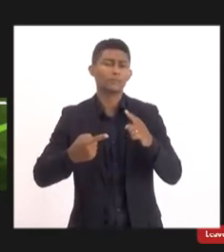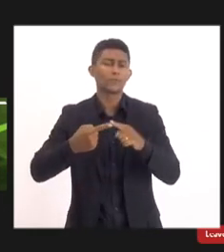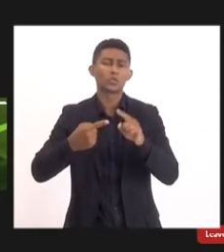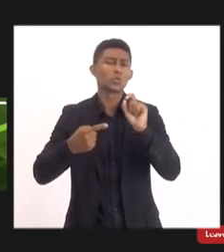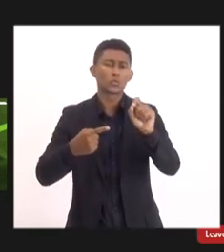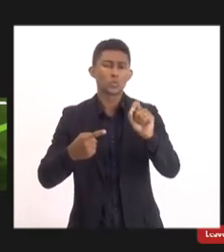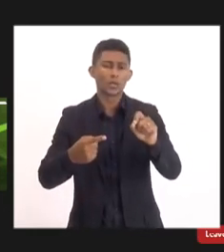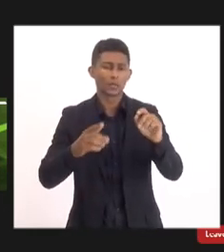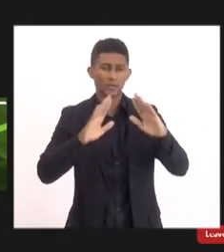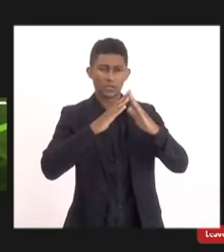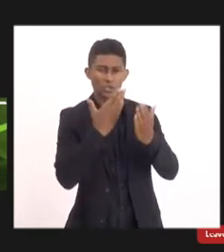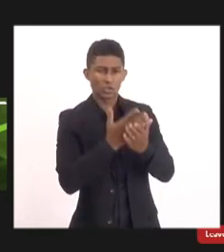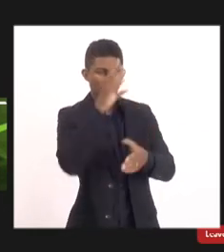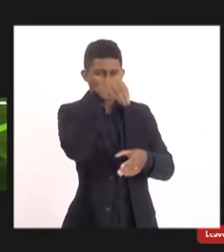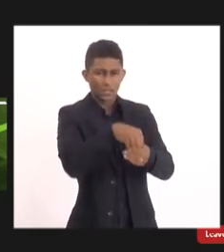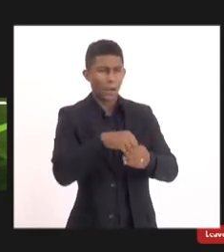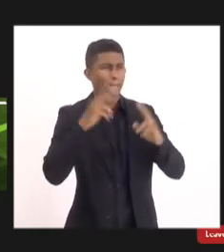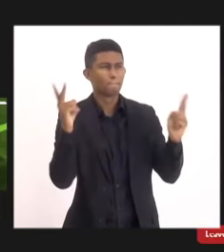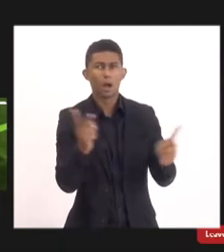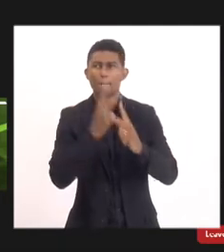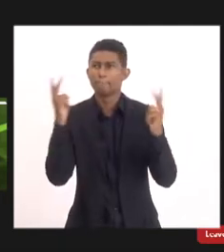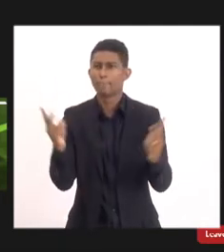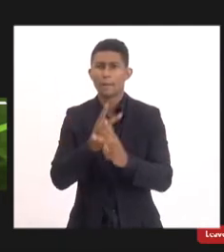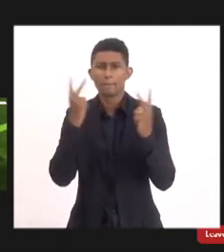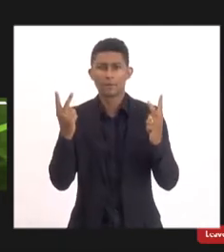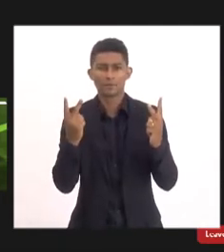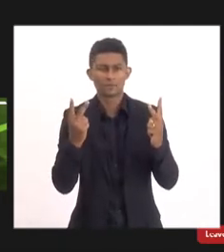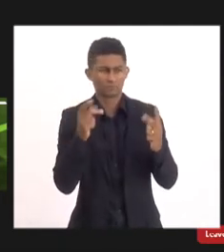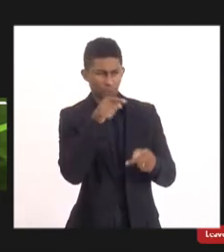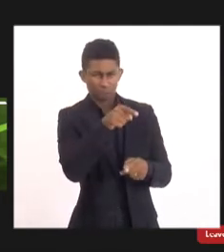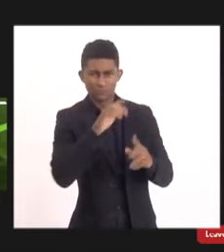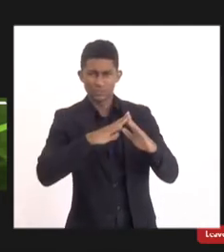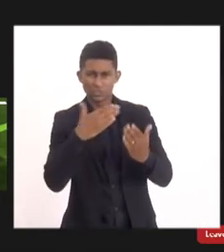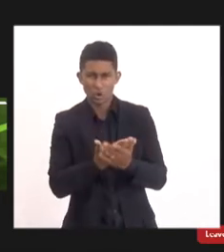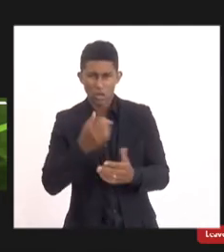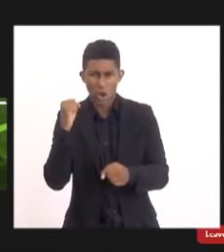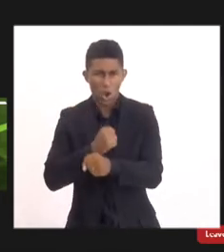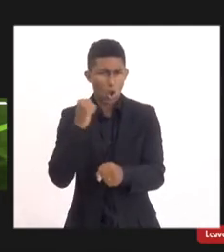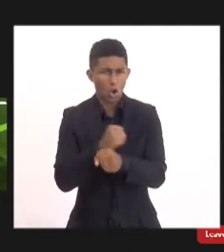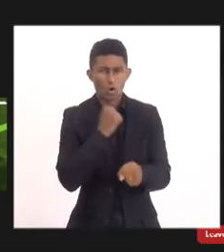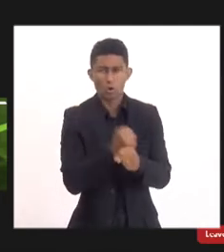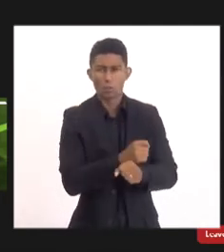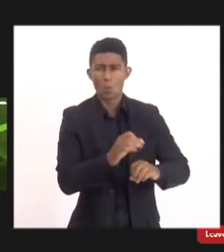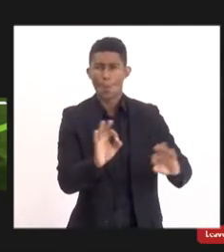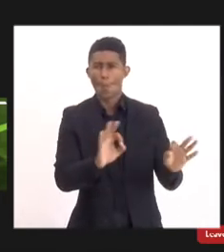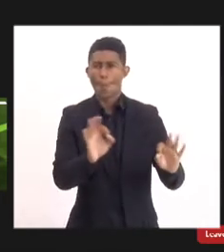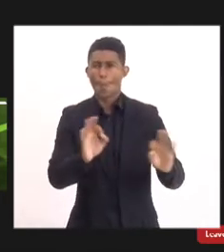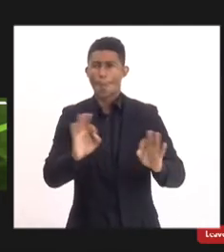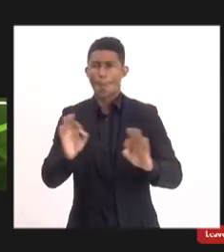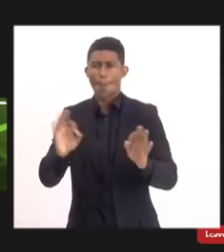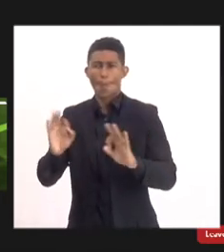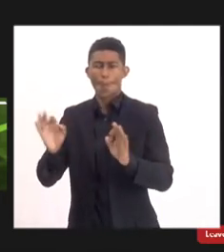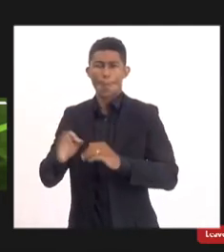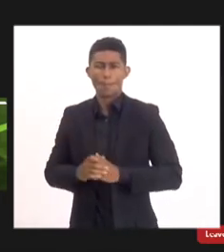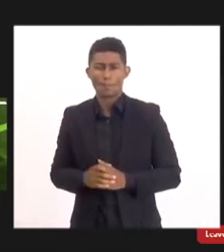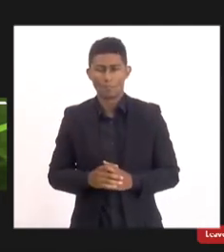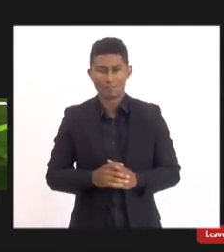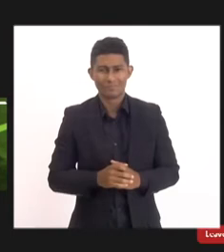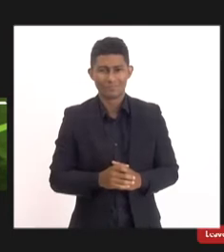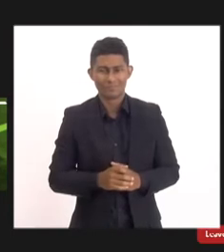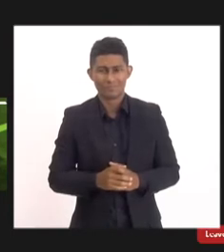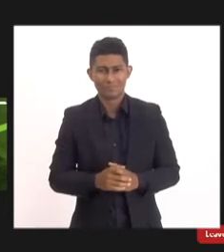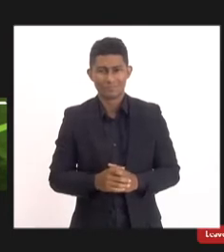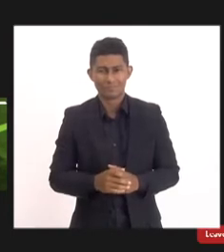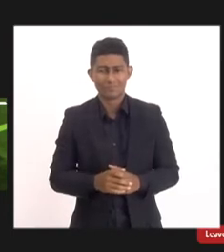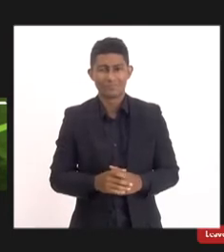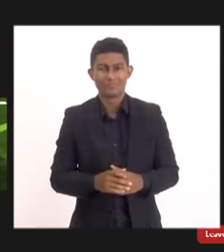viu, né, obras nas escolas, e a gente sabe que, infelizmente, as escolas, né, no estado do Rio de Janeiro, muitas delas têm condições precárias, tá?